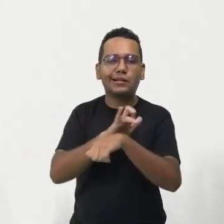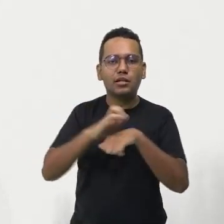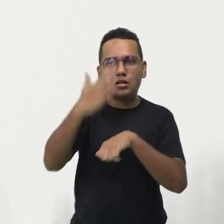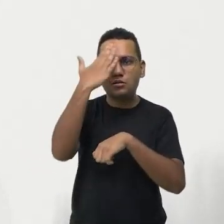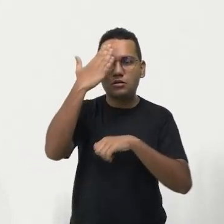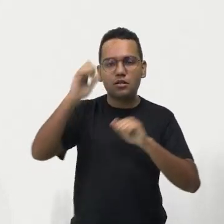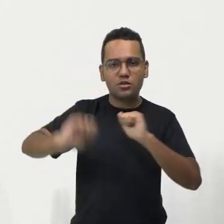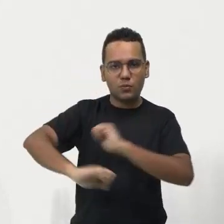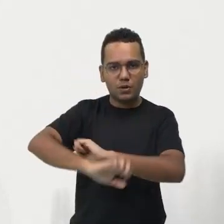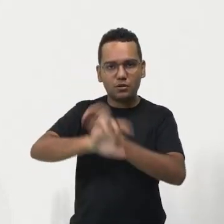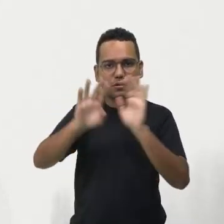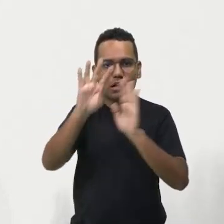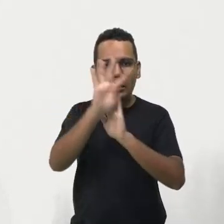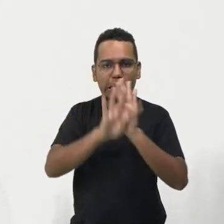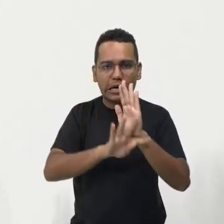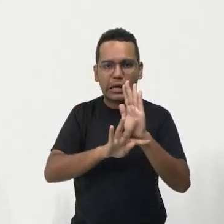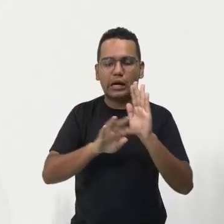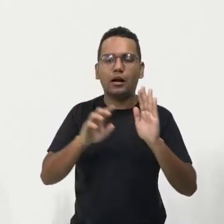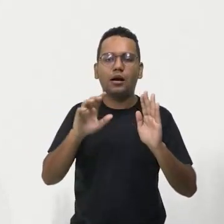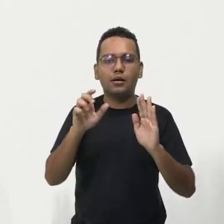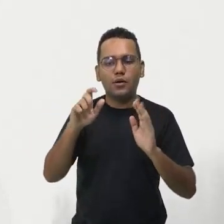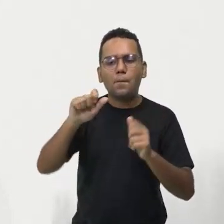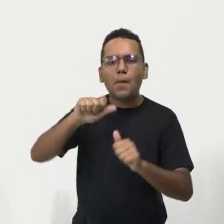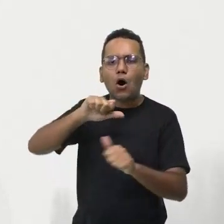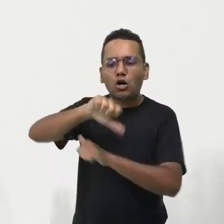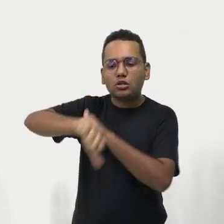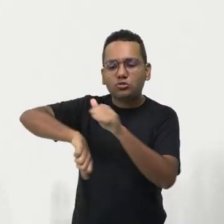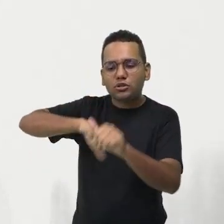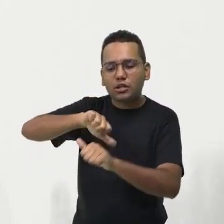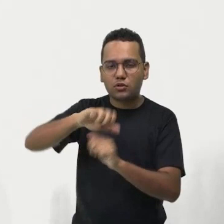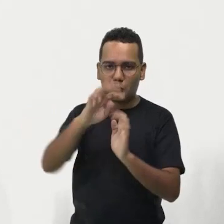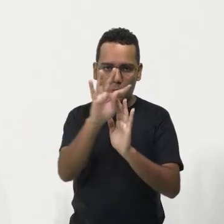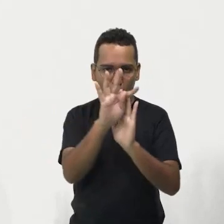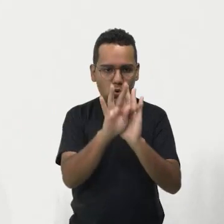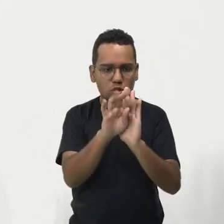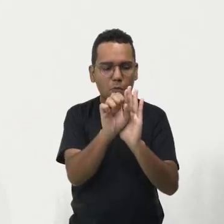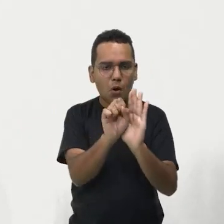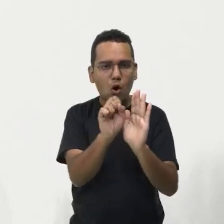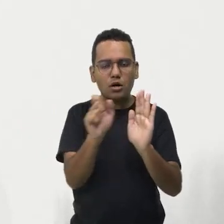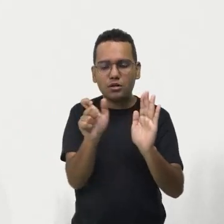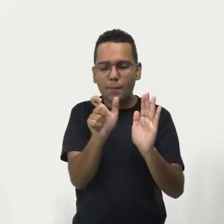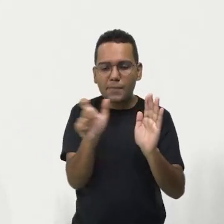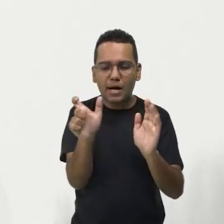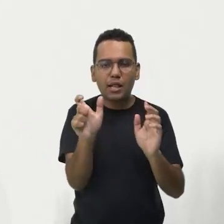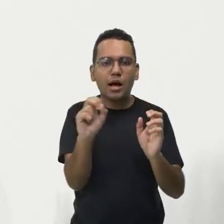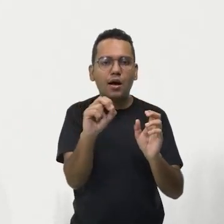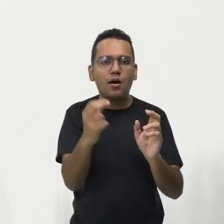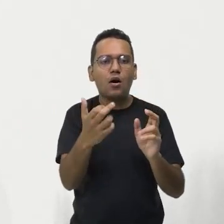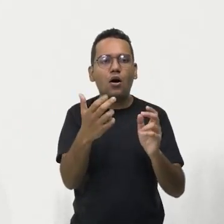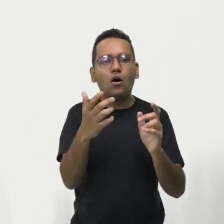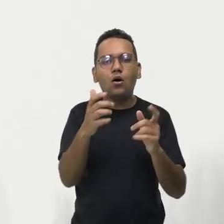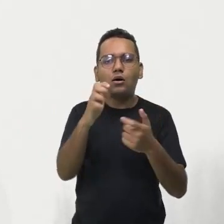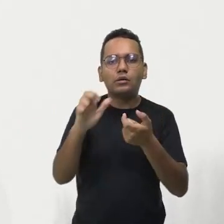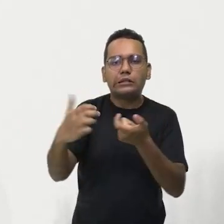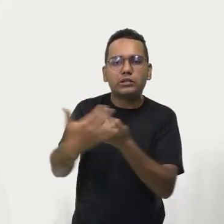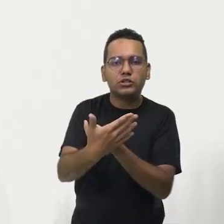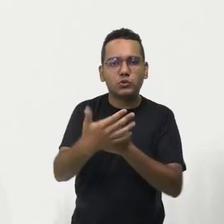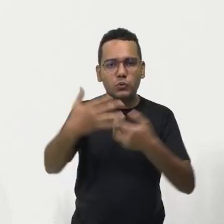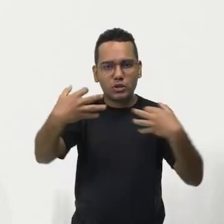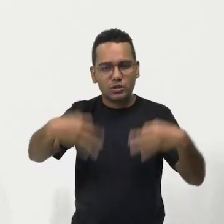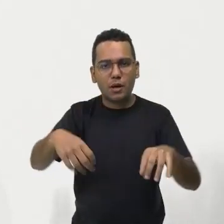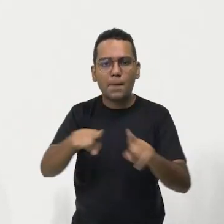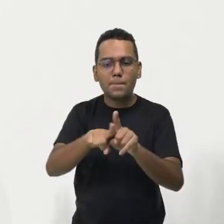textual que consiste na reformulação de um texto, trocando as palavras e expressões